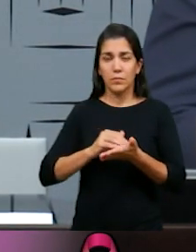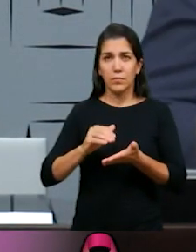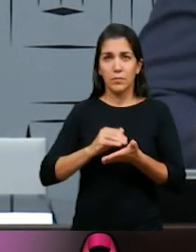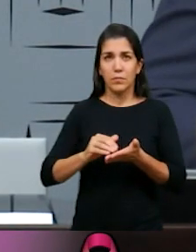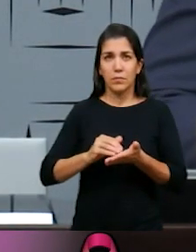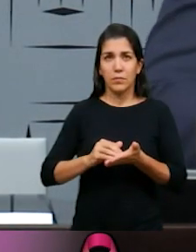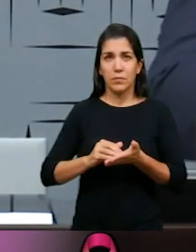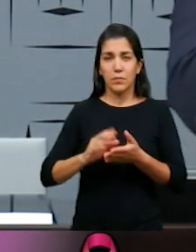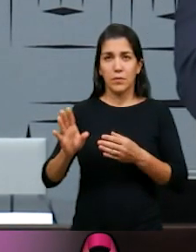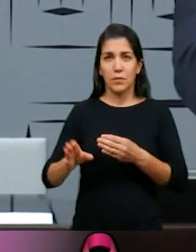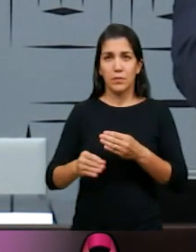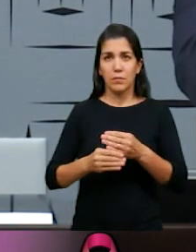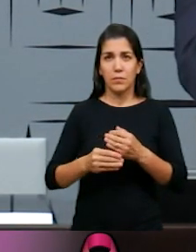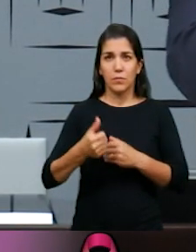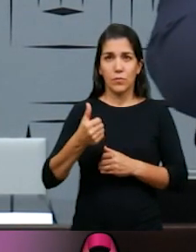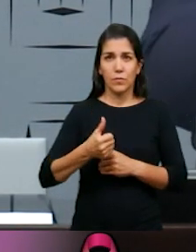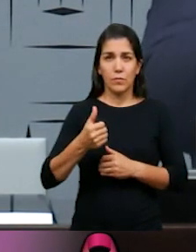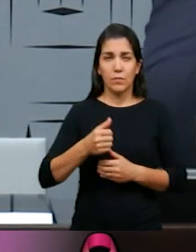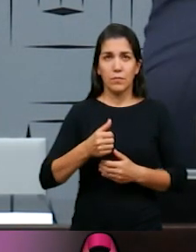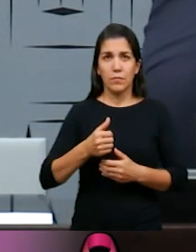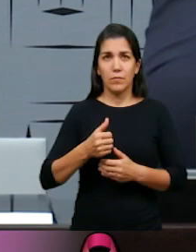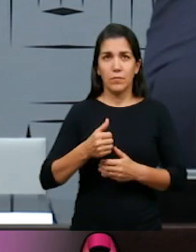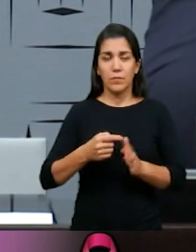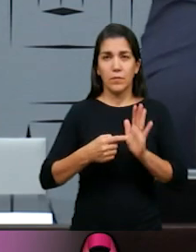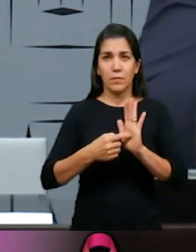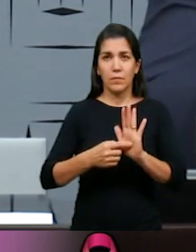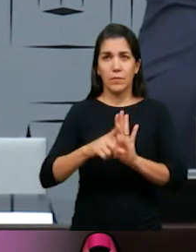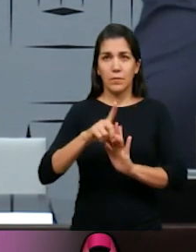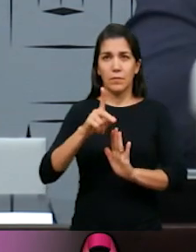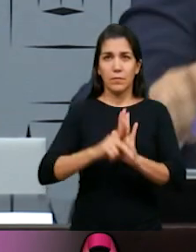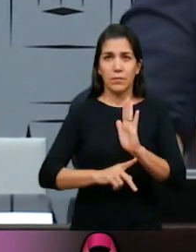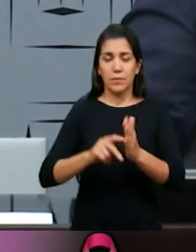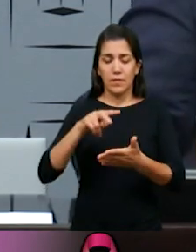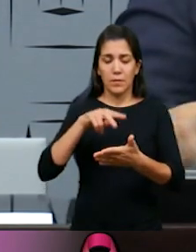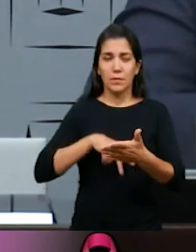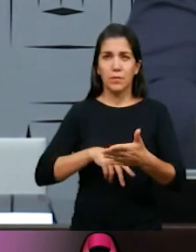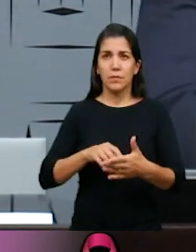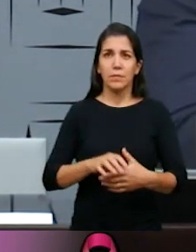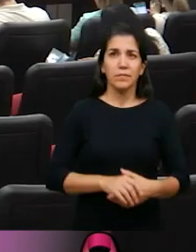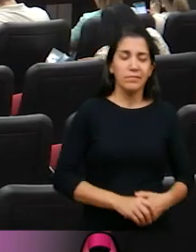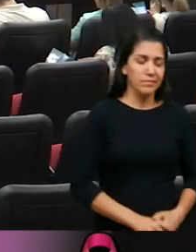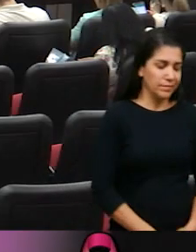que faça leitura da emenda número 1 apresentada ao projeto.